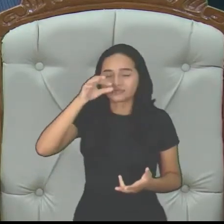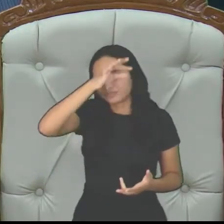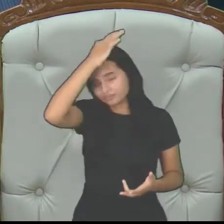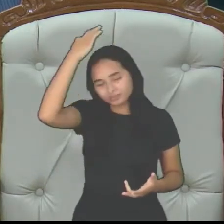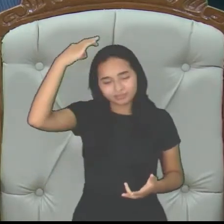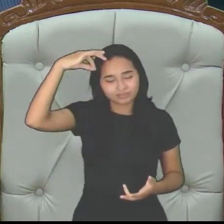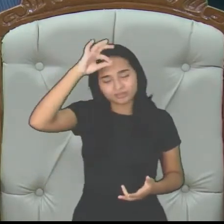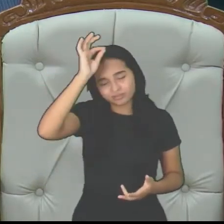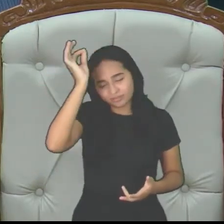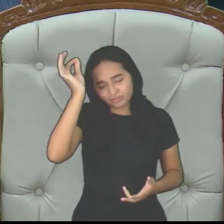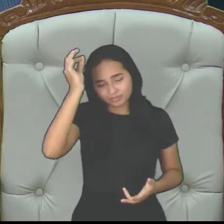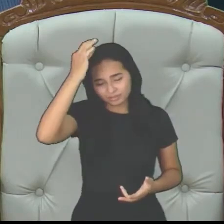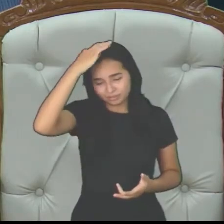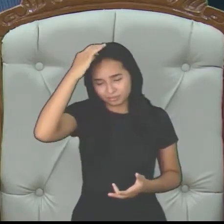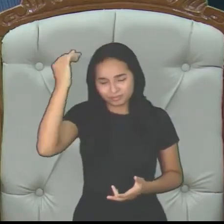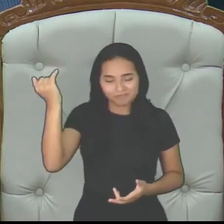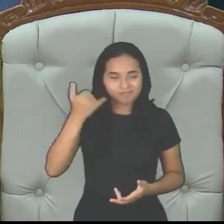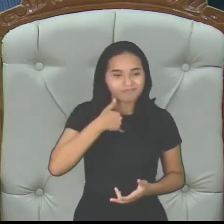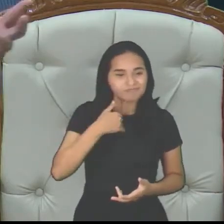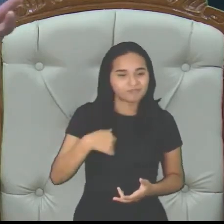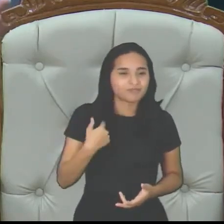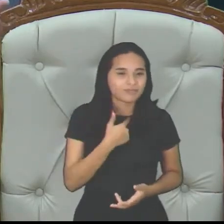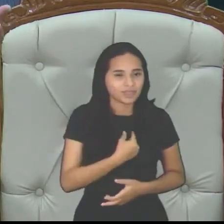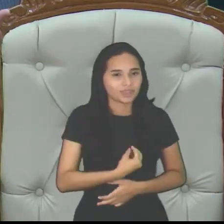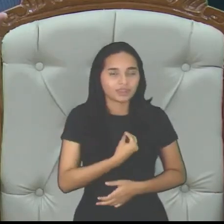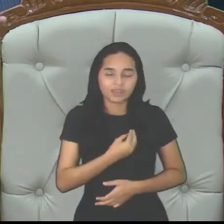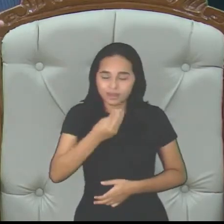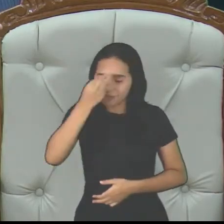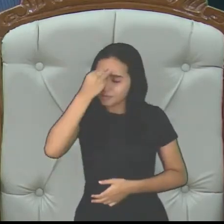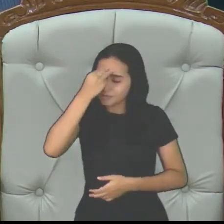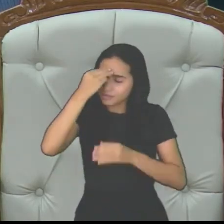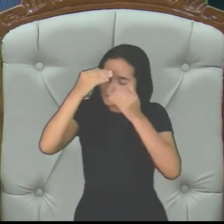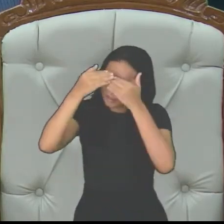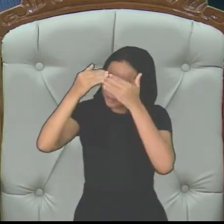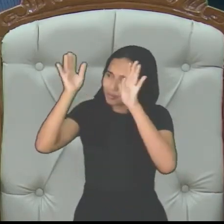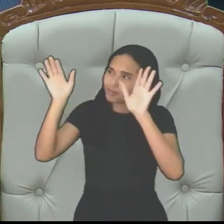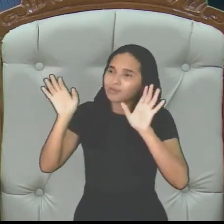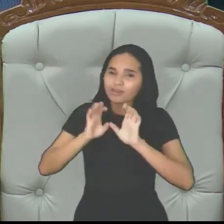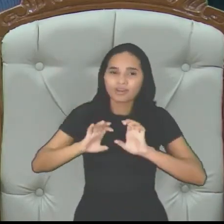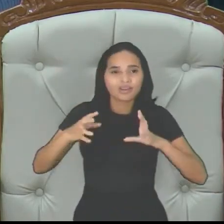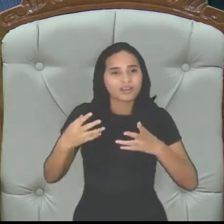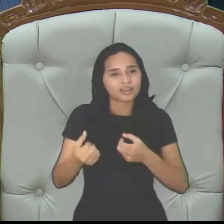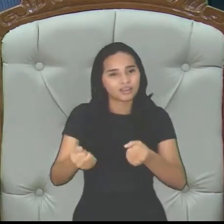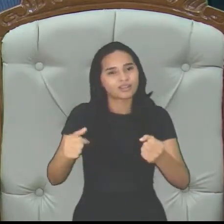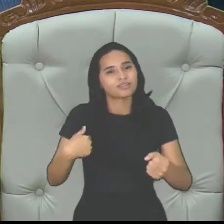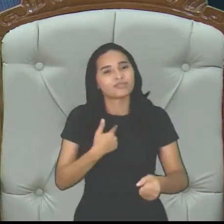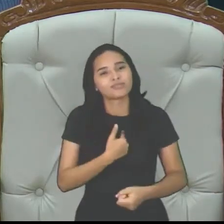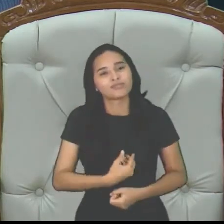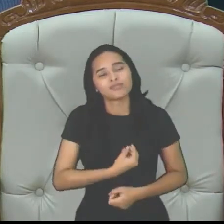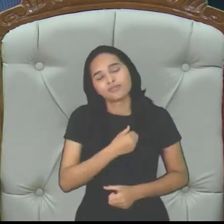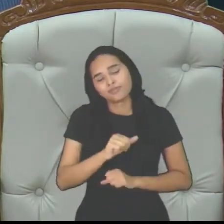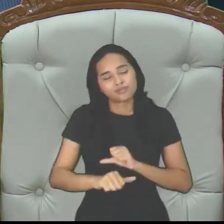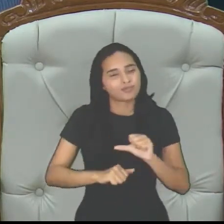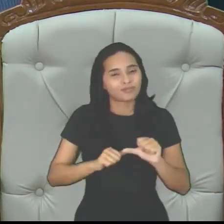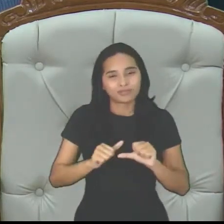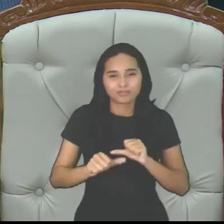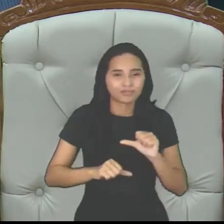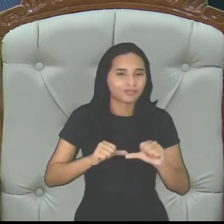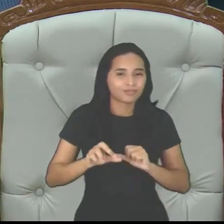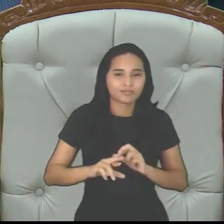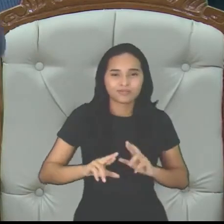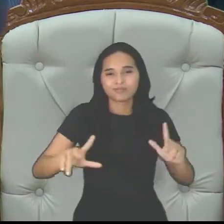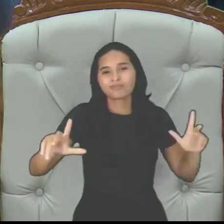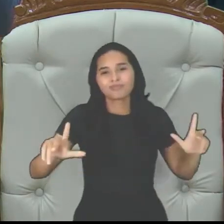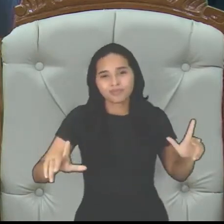Santo ecoar em nossa vida e a nossa mente se abriu para o Evangelho, a nossa vida nunca mais foi a